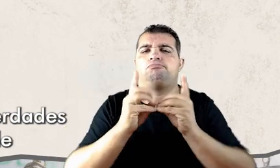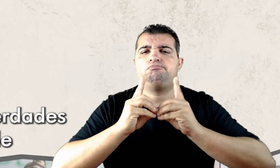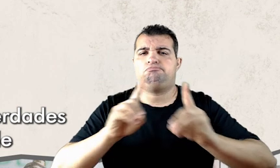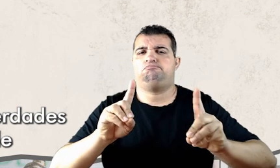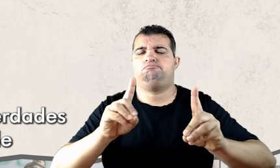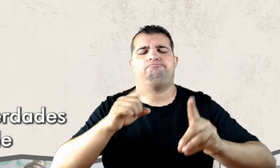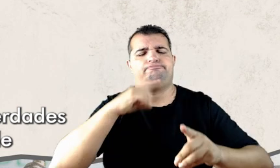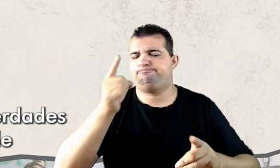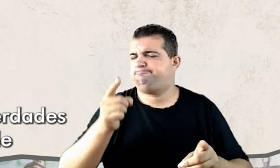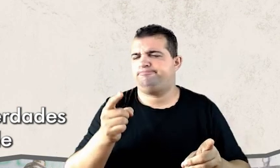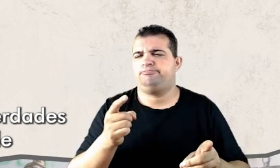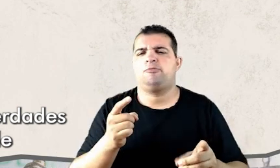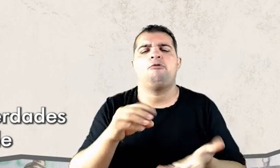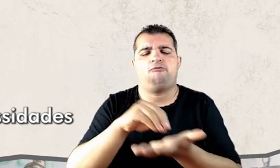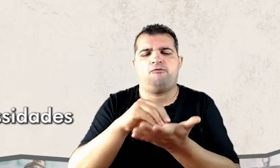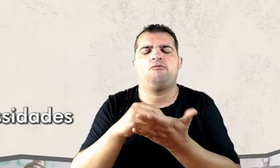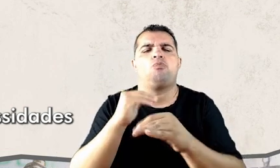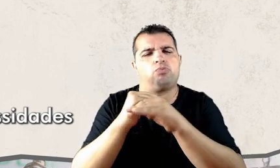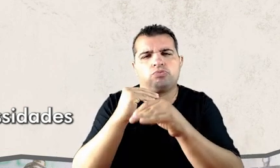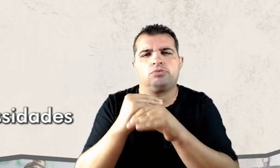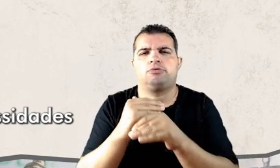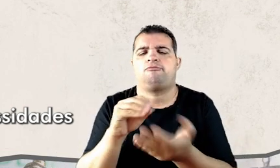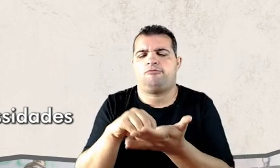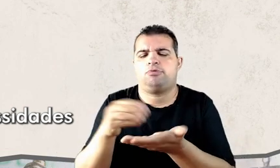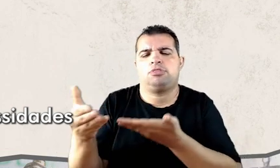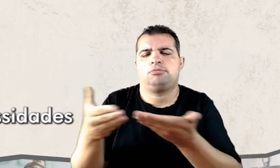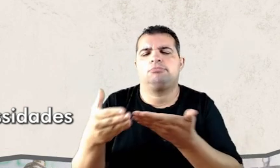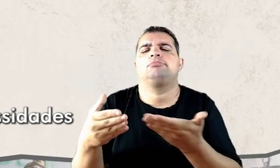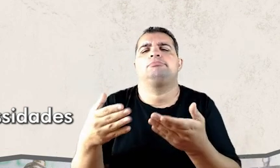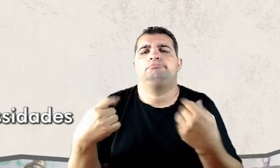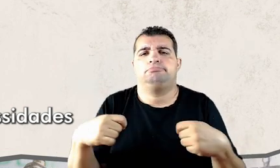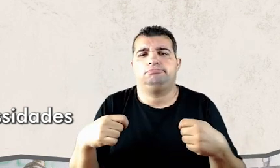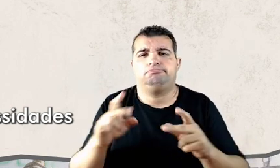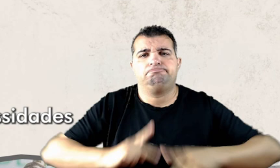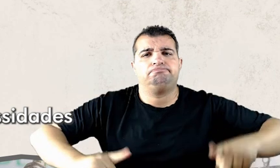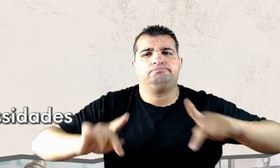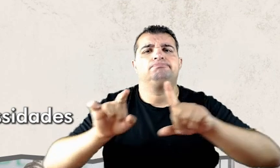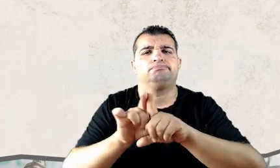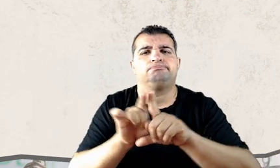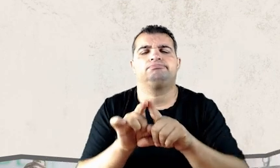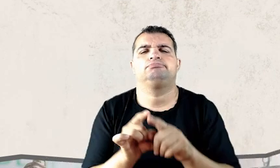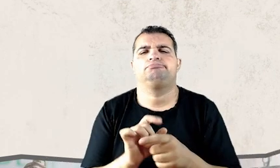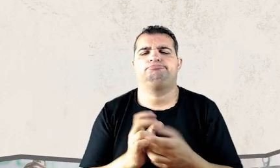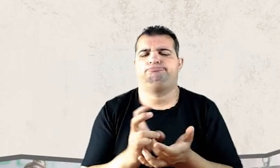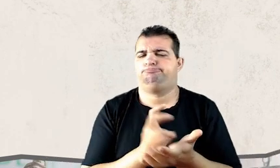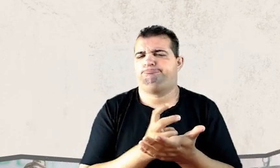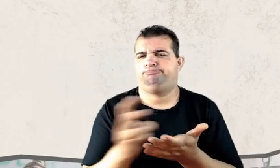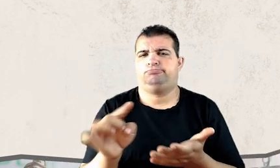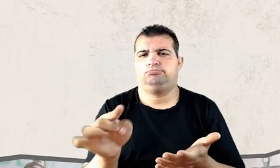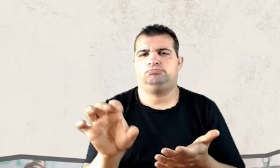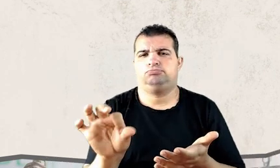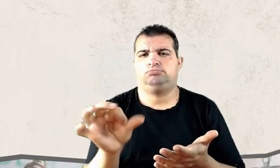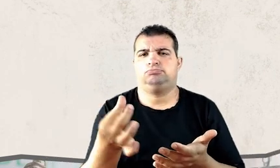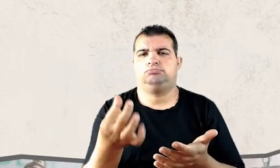liberdades democráticas, a desigualdade, a falta de atendimento das necessidades da maioria da população. O golpe de